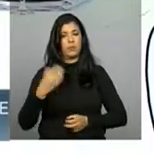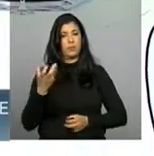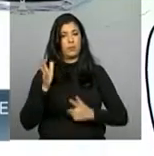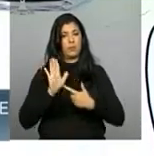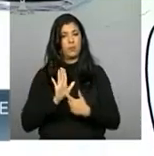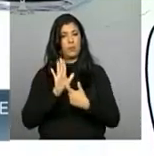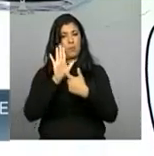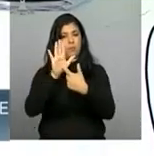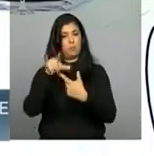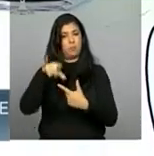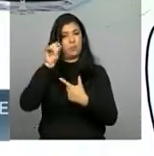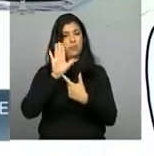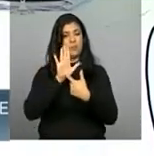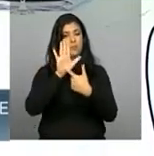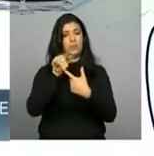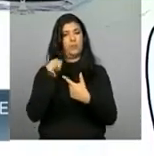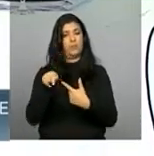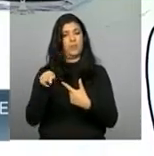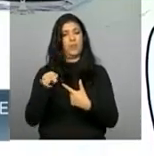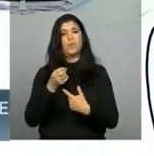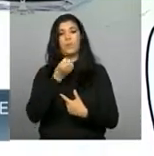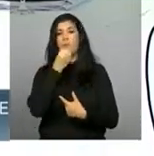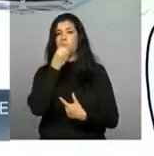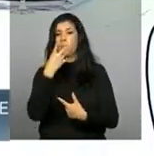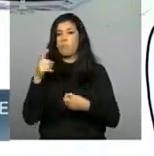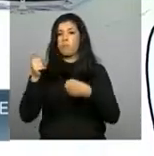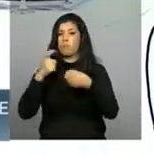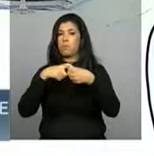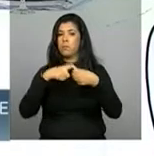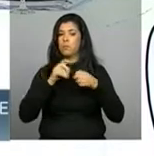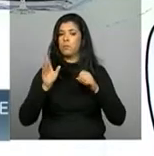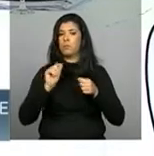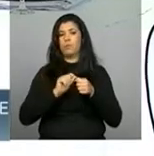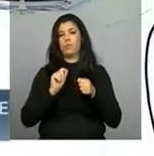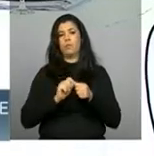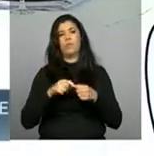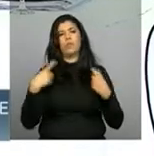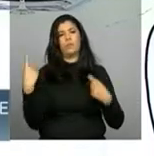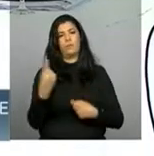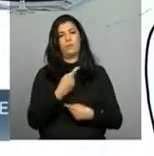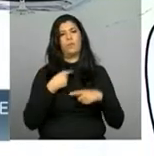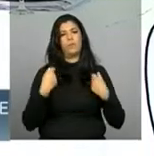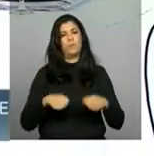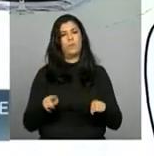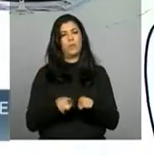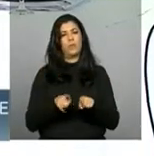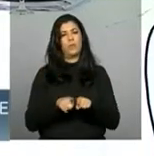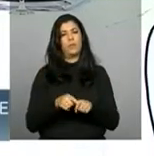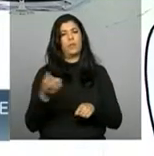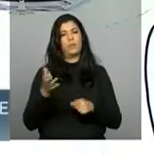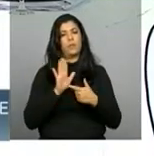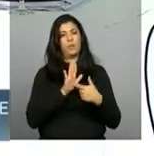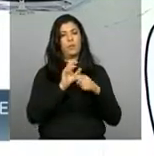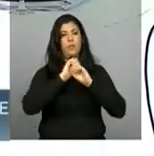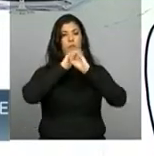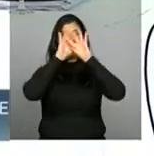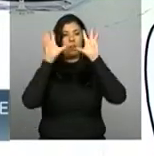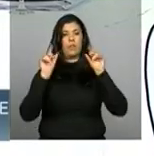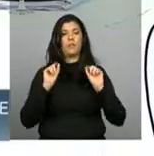quero destacar aqui o bom convênio e acho que a gente precisa e quero deixar